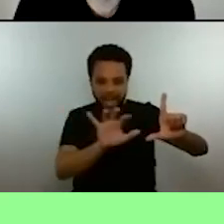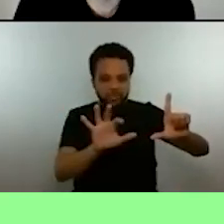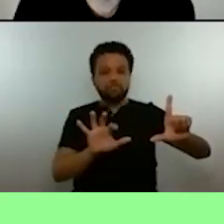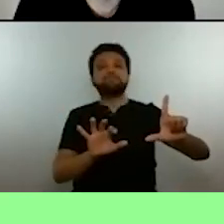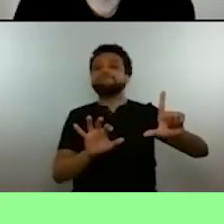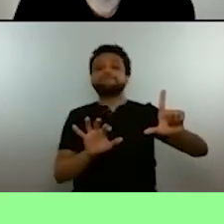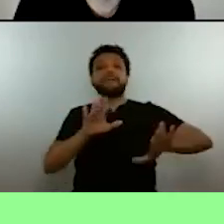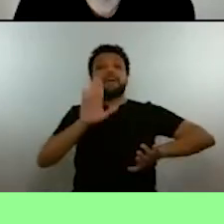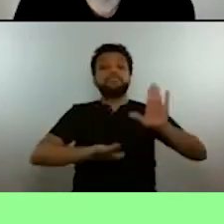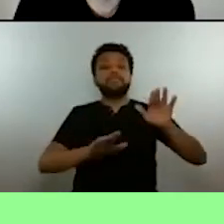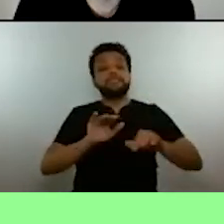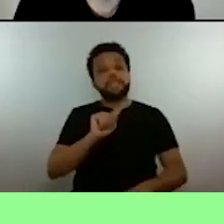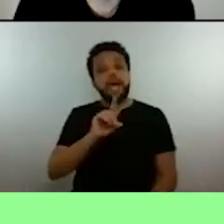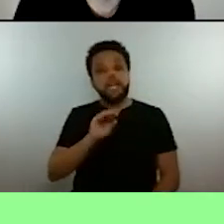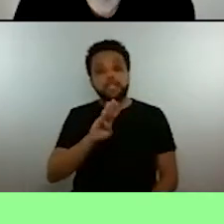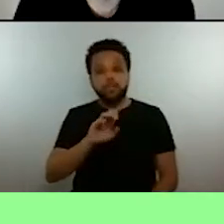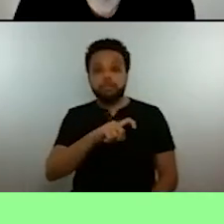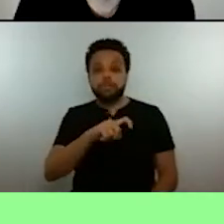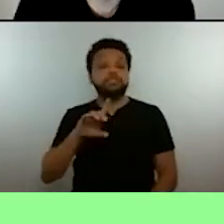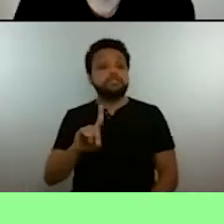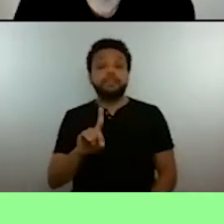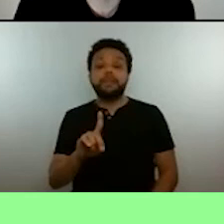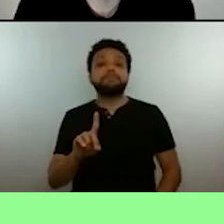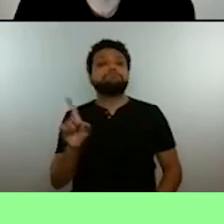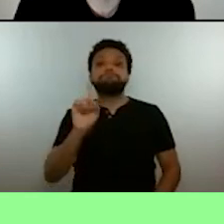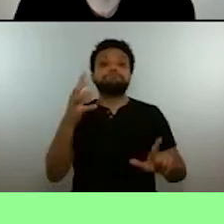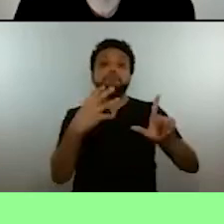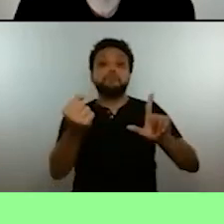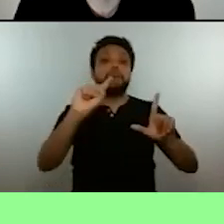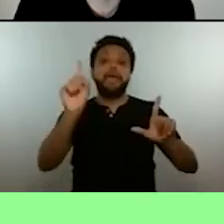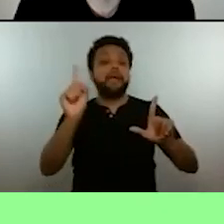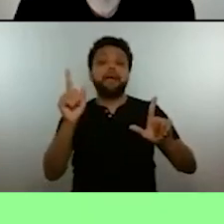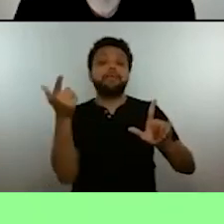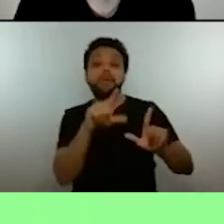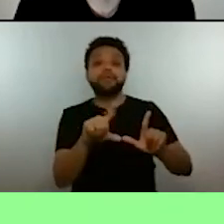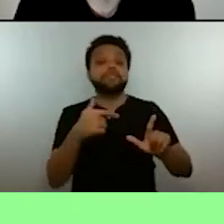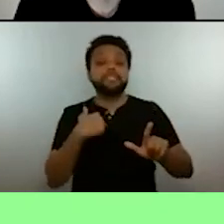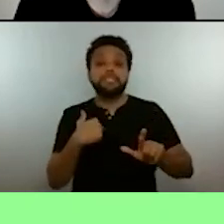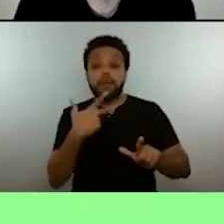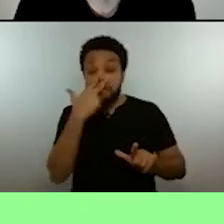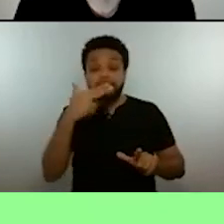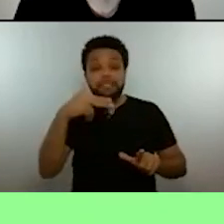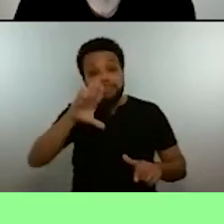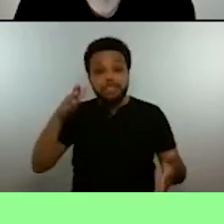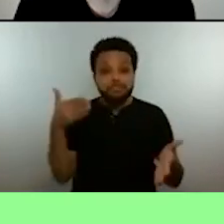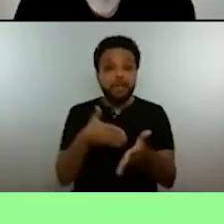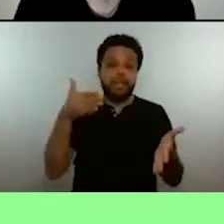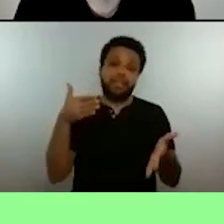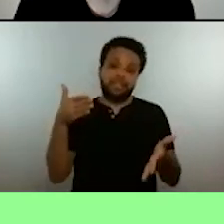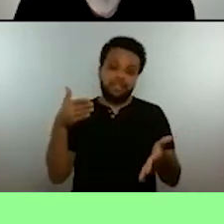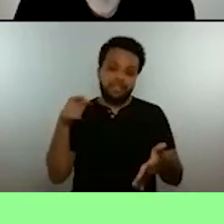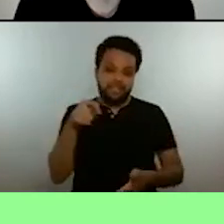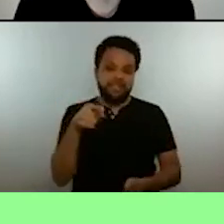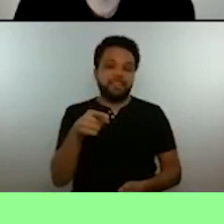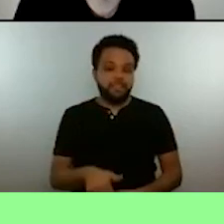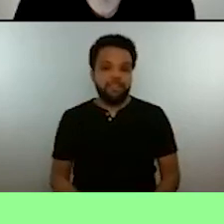esses comandos do teclado virtual. E aí eu tenho mesmo barreira de acesso total. E